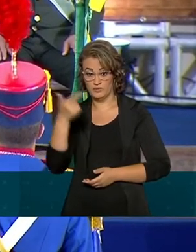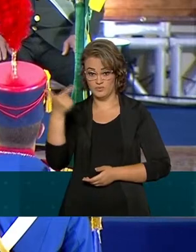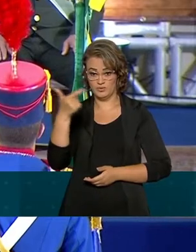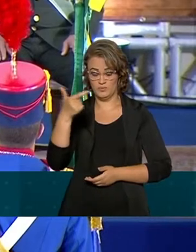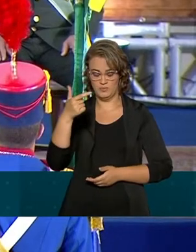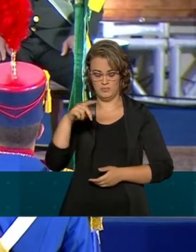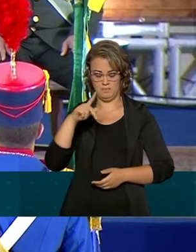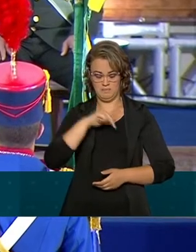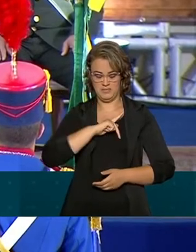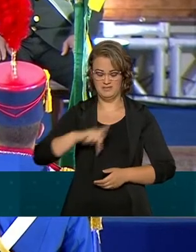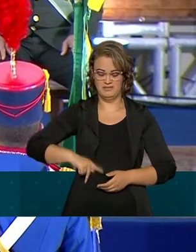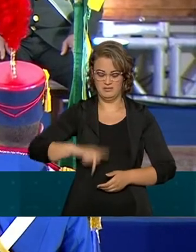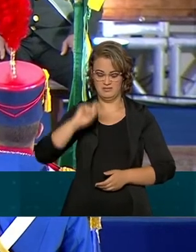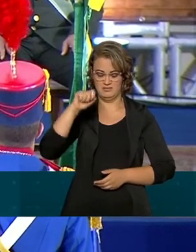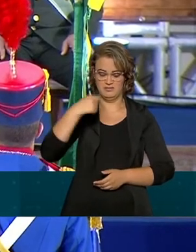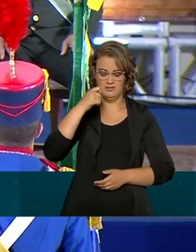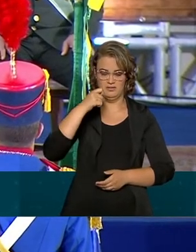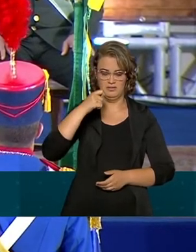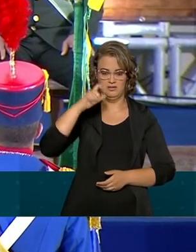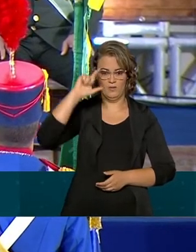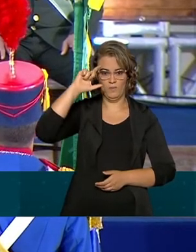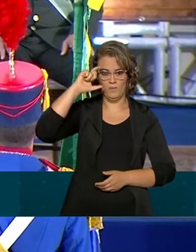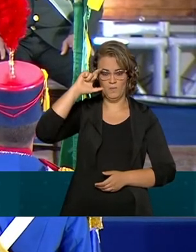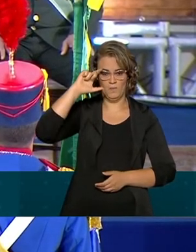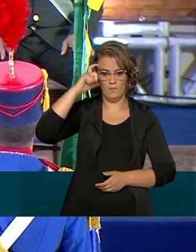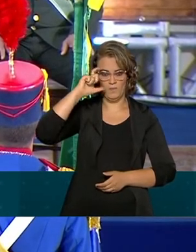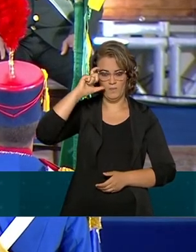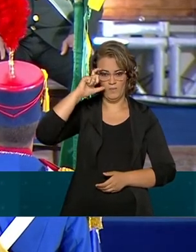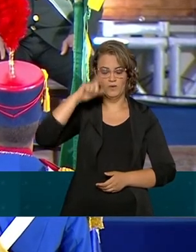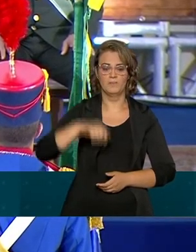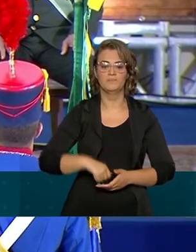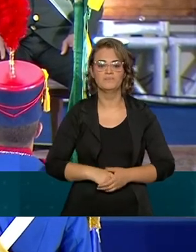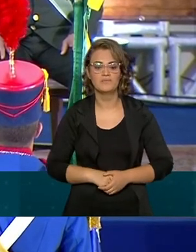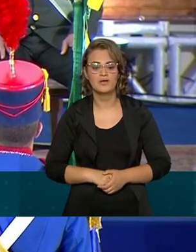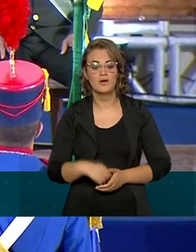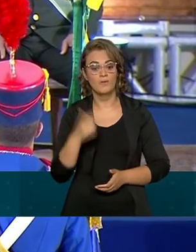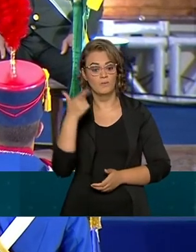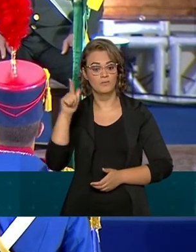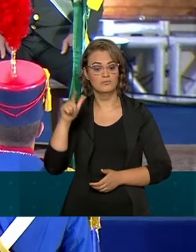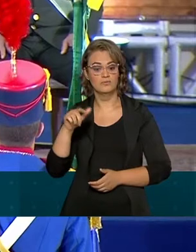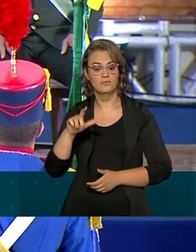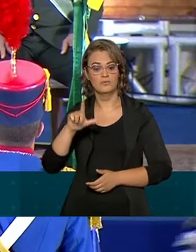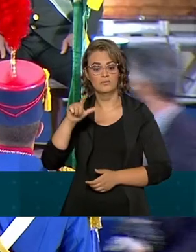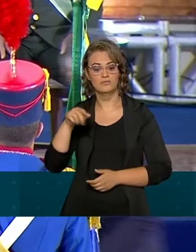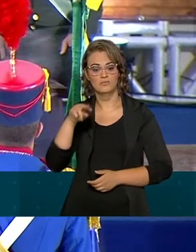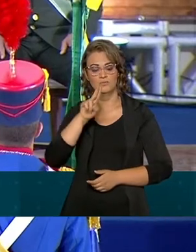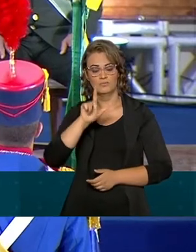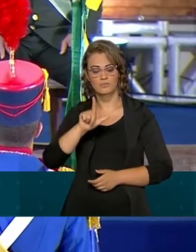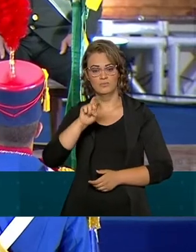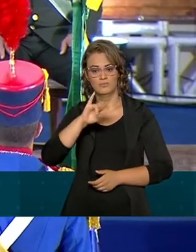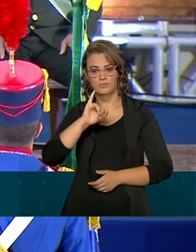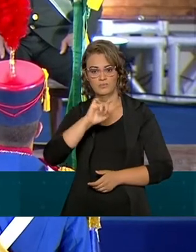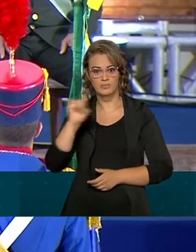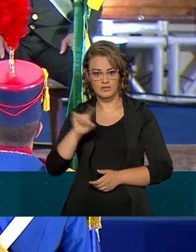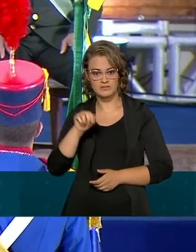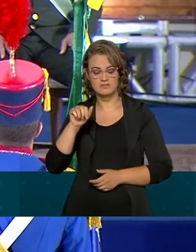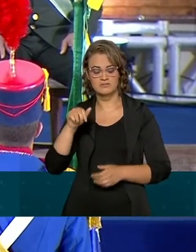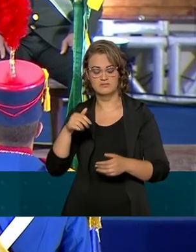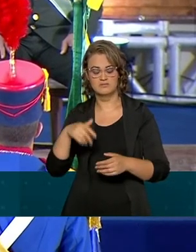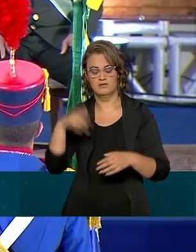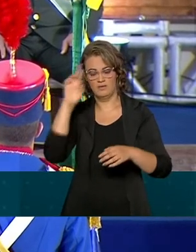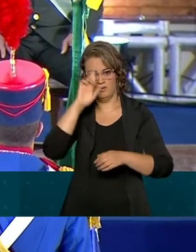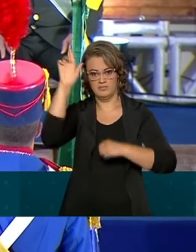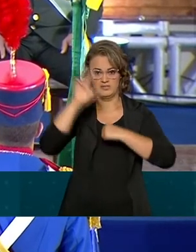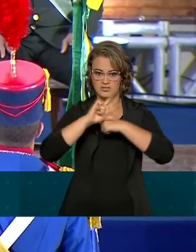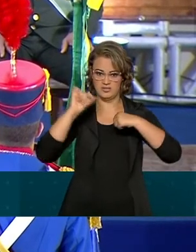vice-presidente da República o general-de-exército Luiz Eduardo Ramos Batista Pereira Ministro de estado chefe